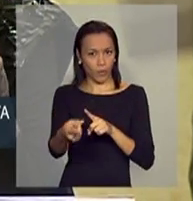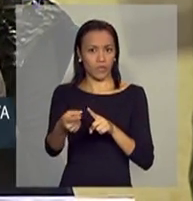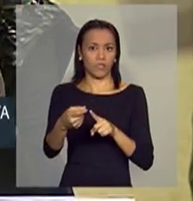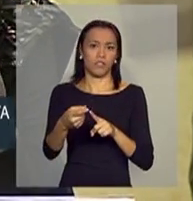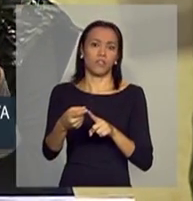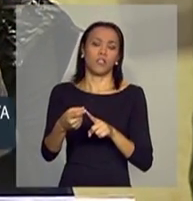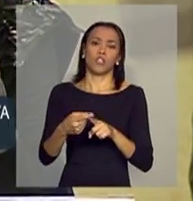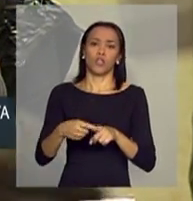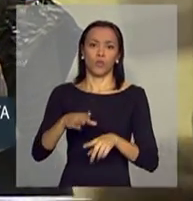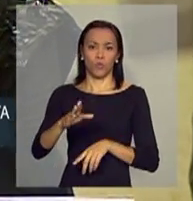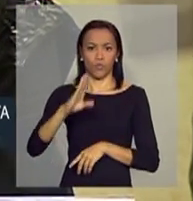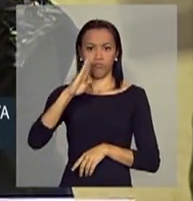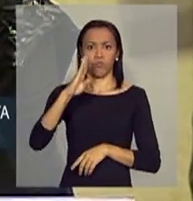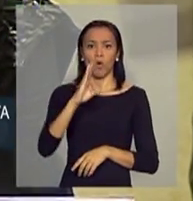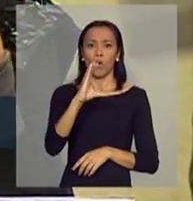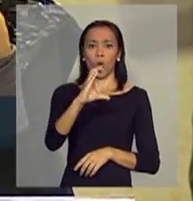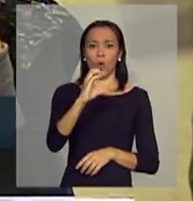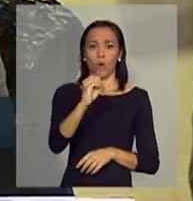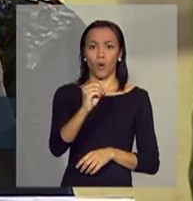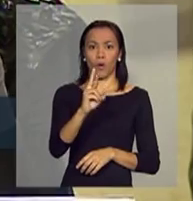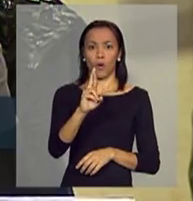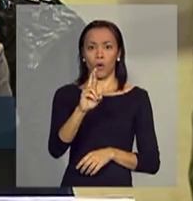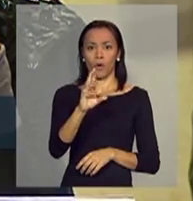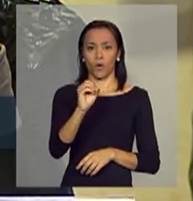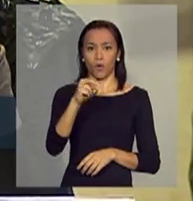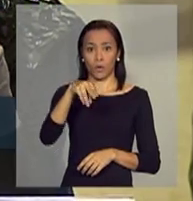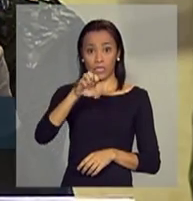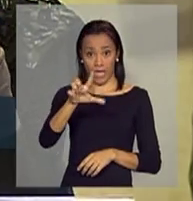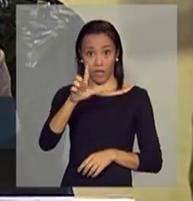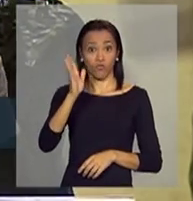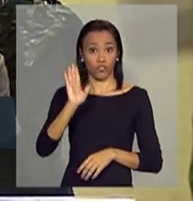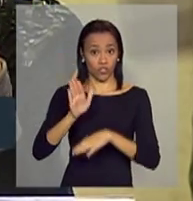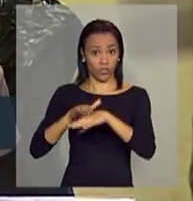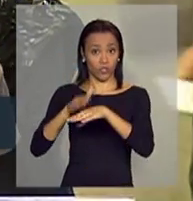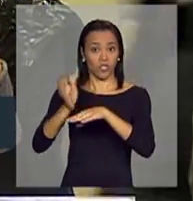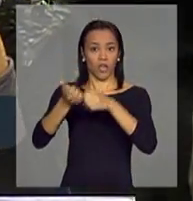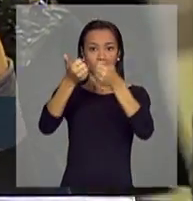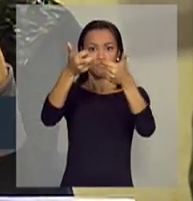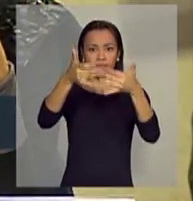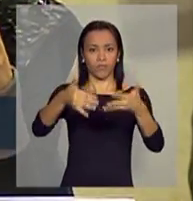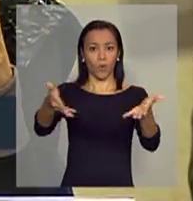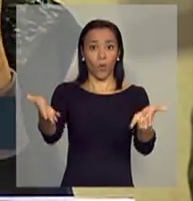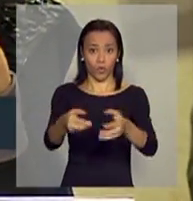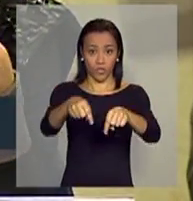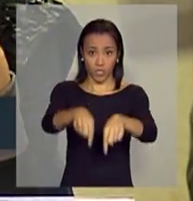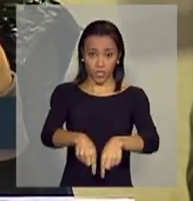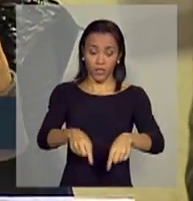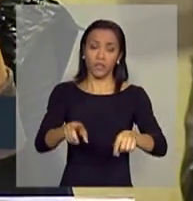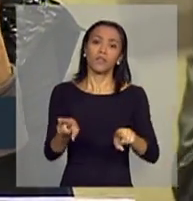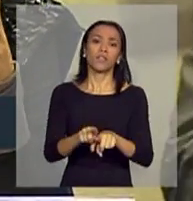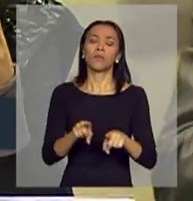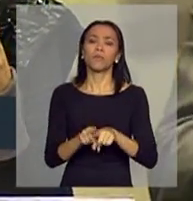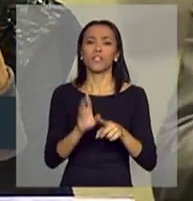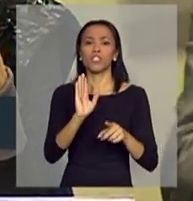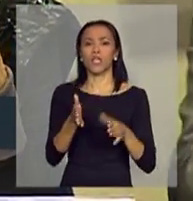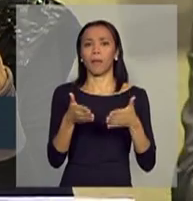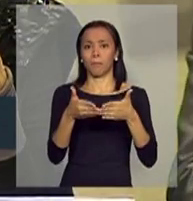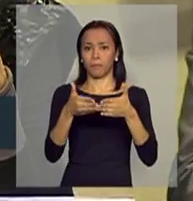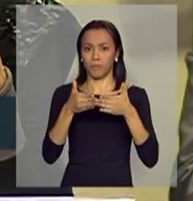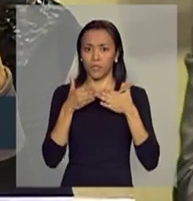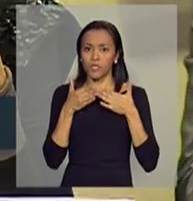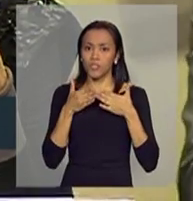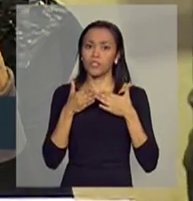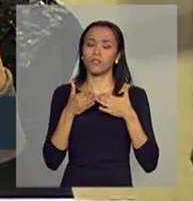que o coronel Ustra, né, foi ouvido aqui. Eu até pedi, né, porque inauguro agora